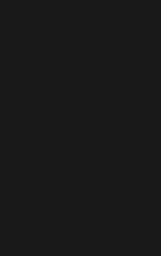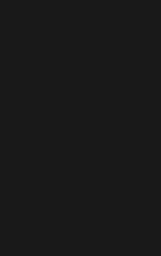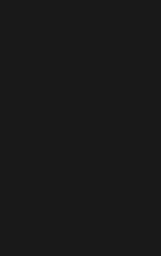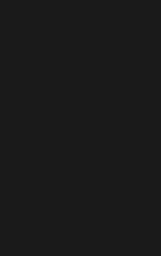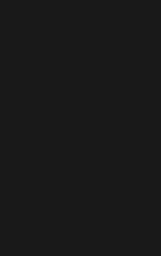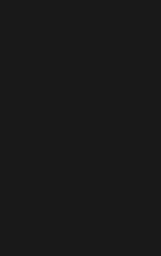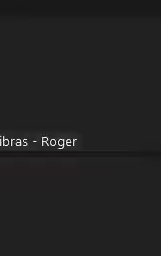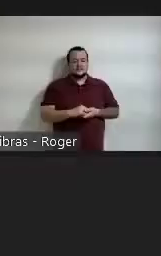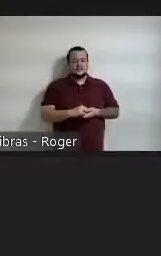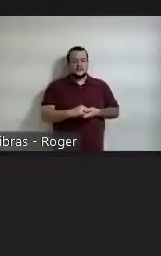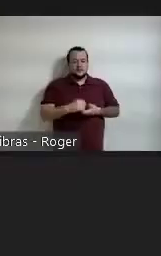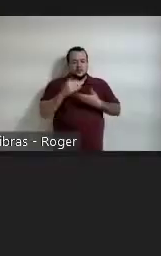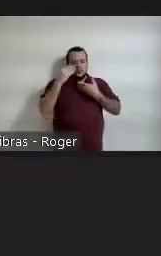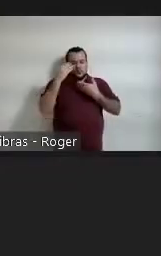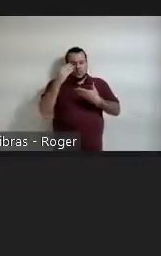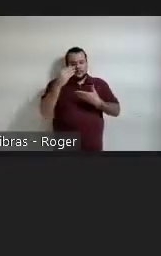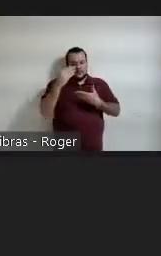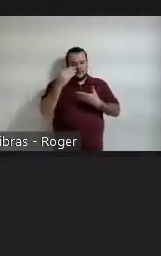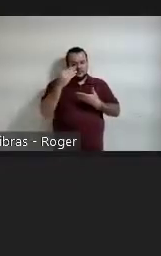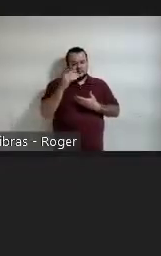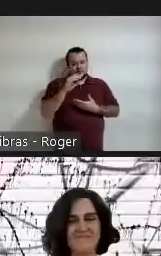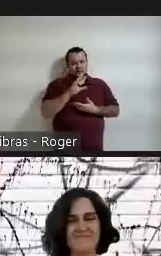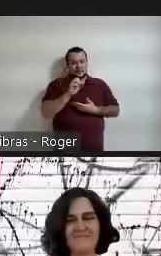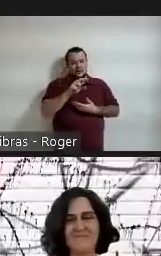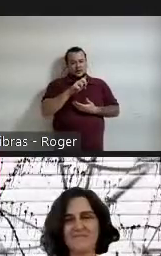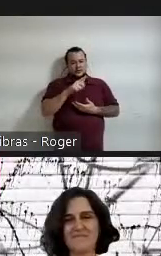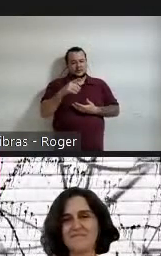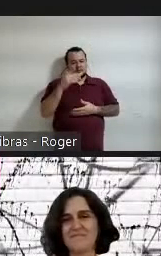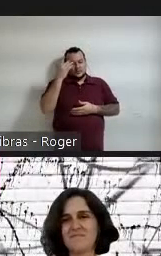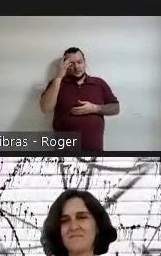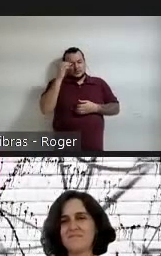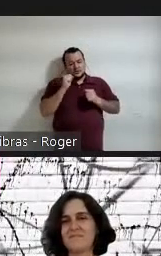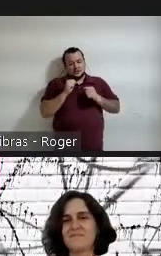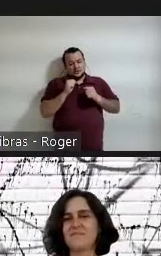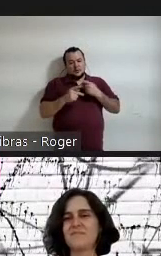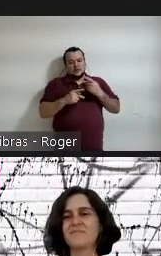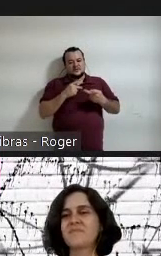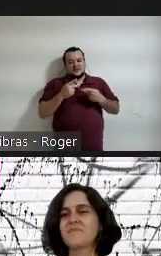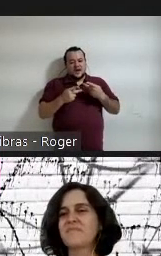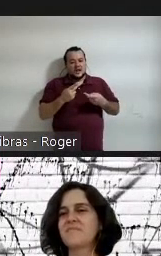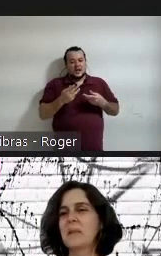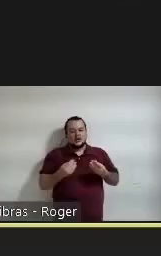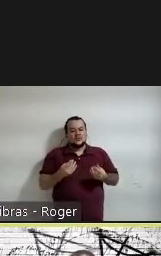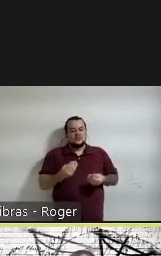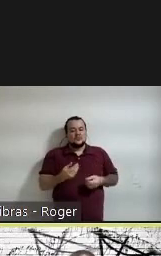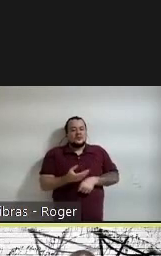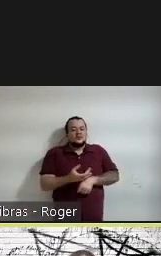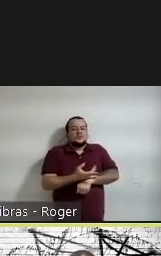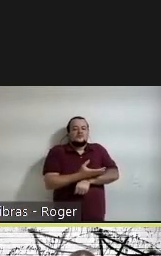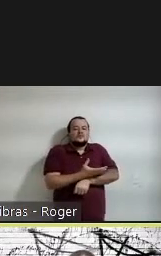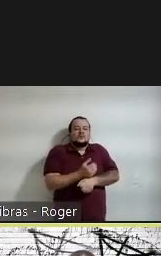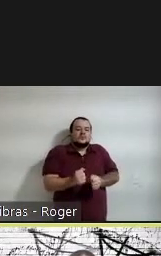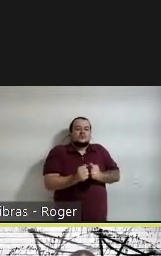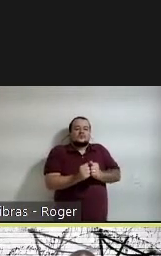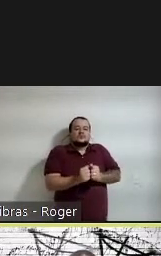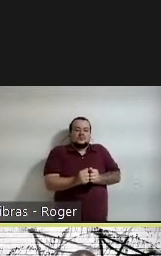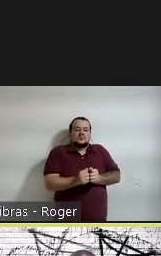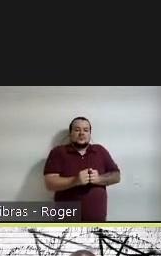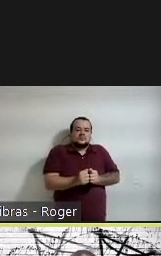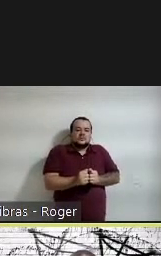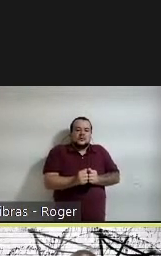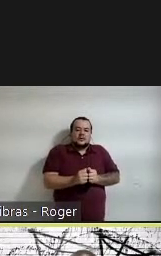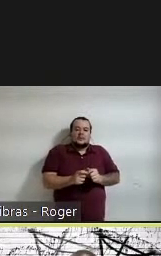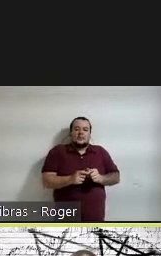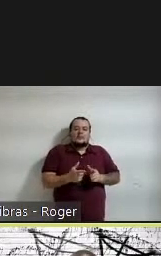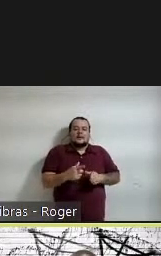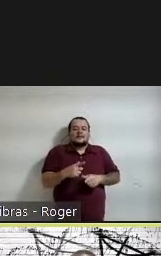Não sei se é possível falar, depois de Carol, com tanta emoção reunida, mas eu